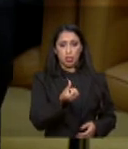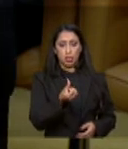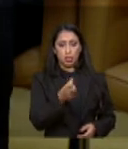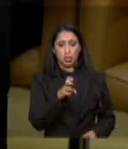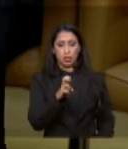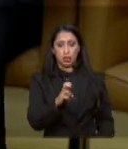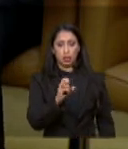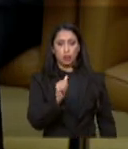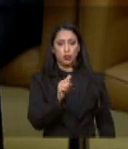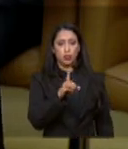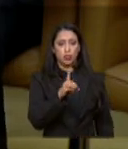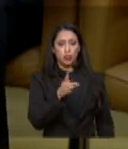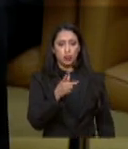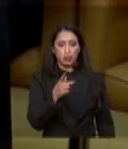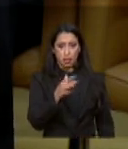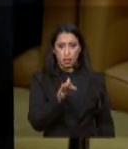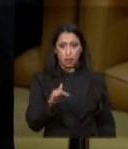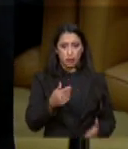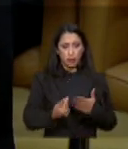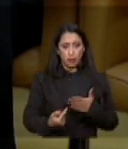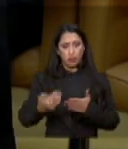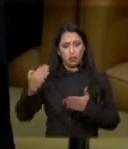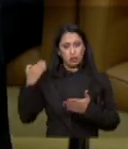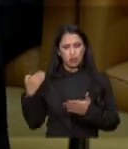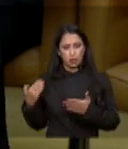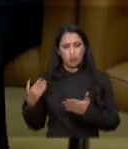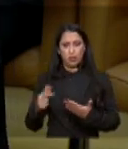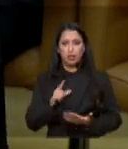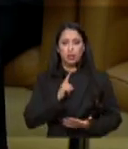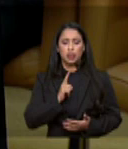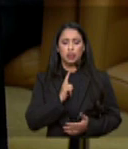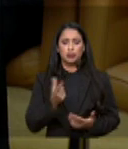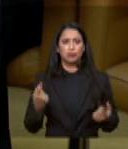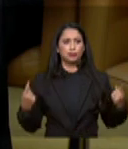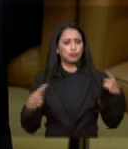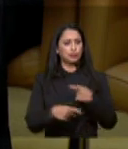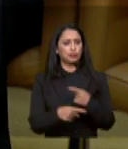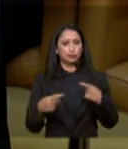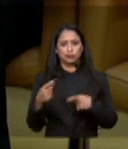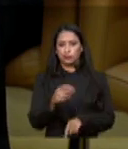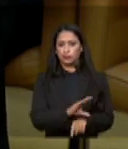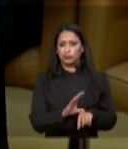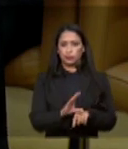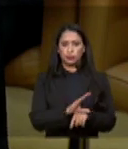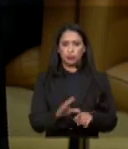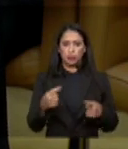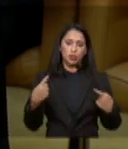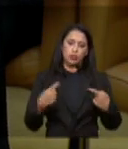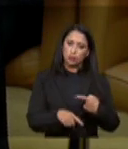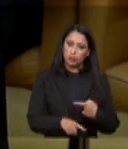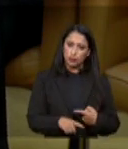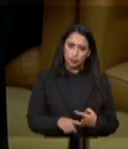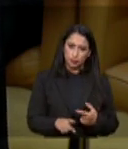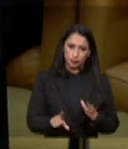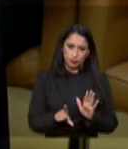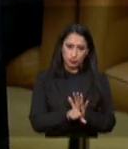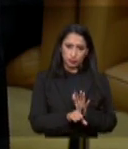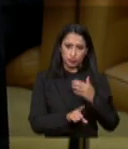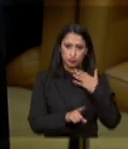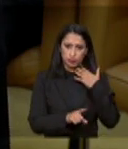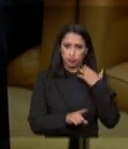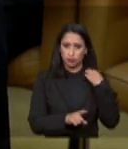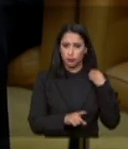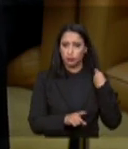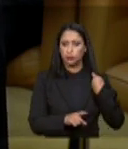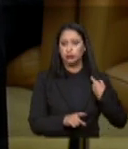desse modo, agiu. Esse denunciado estado de inconstitucionalidades e ilegalidades instaurados